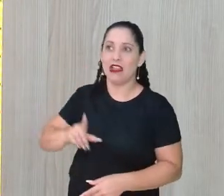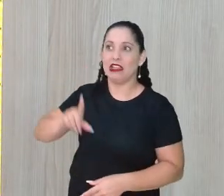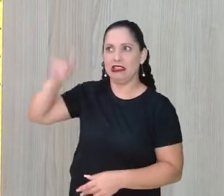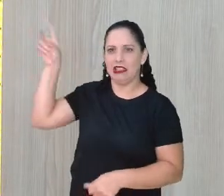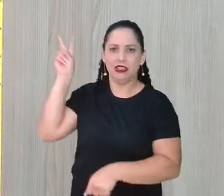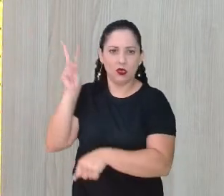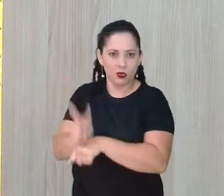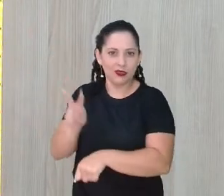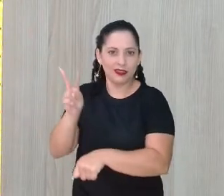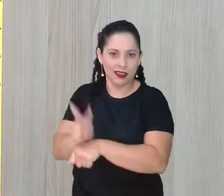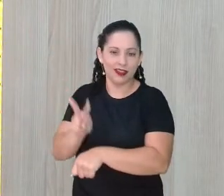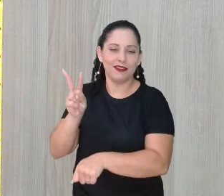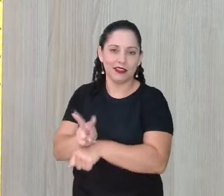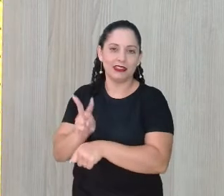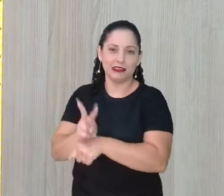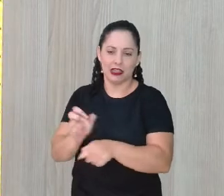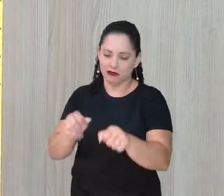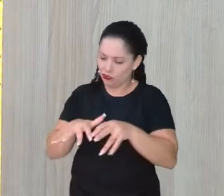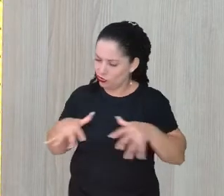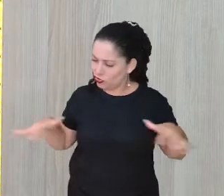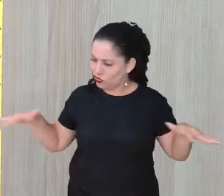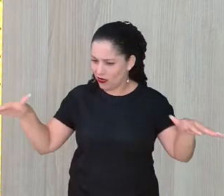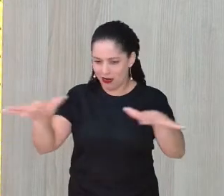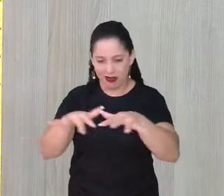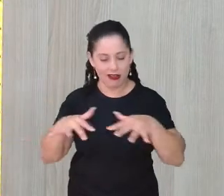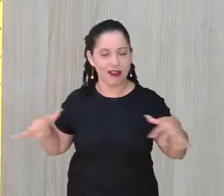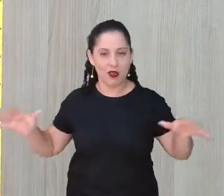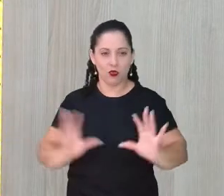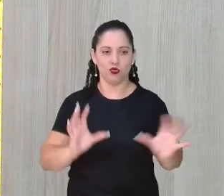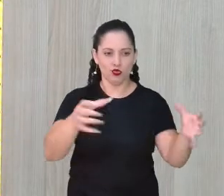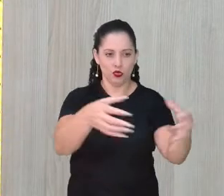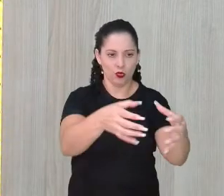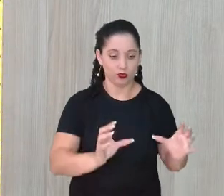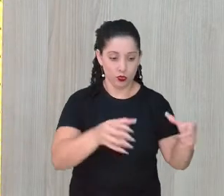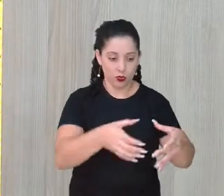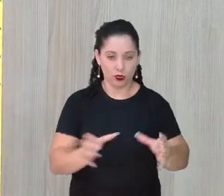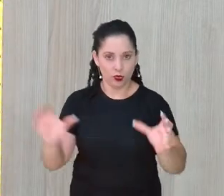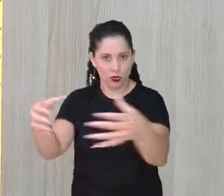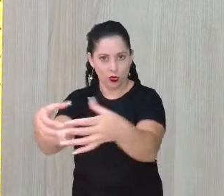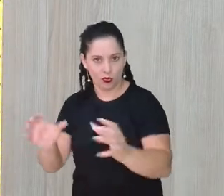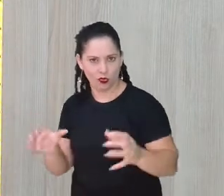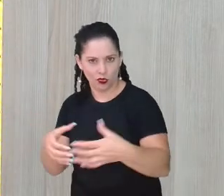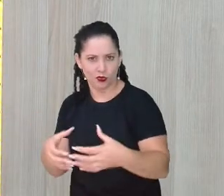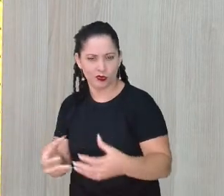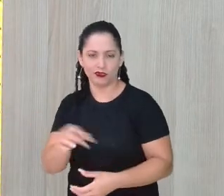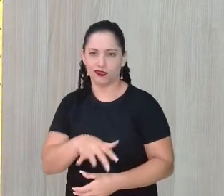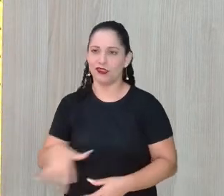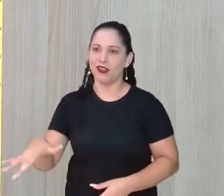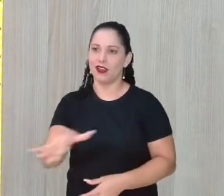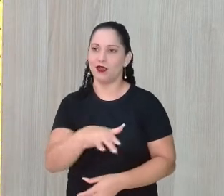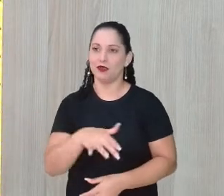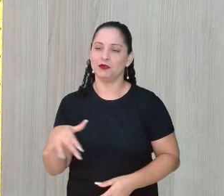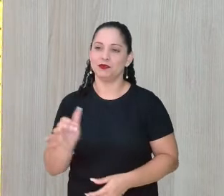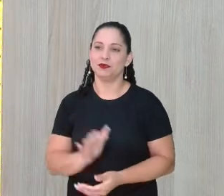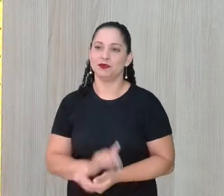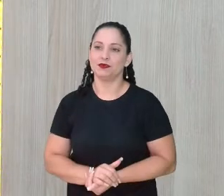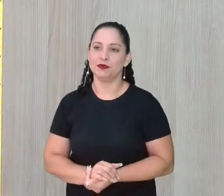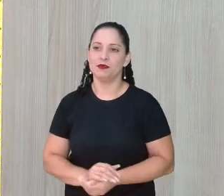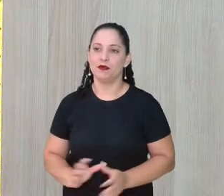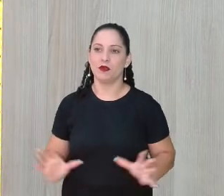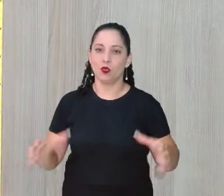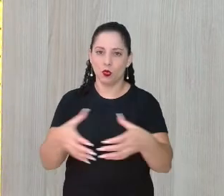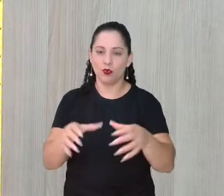interesses das classes sociais mais abastadas, né? No caso aí, as classes